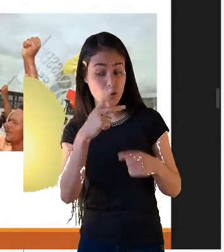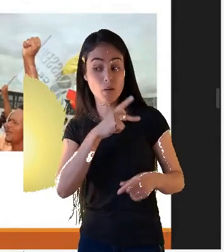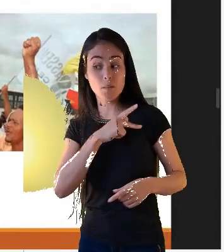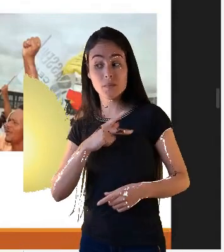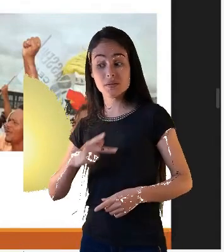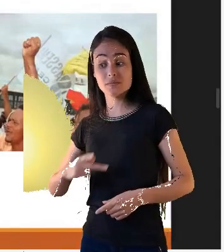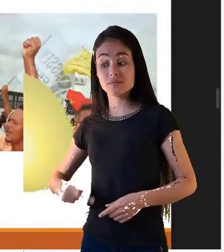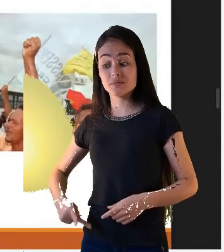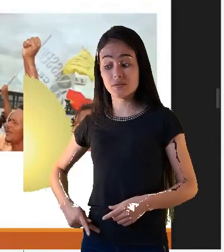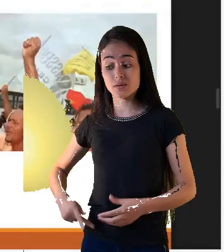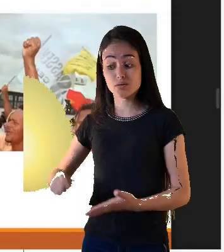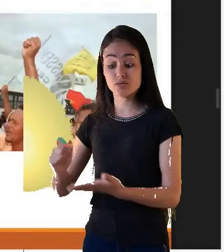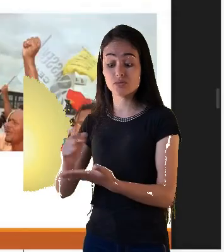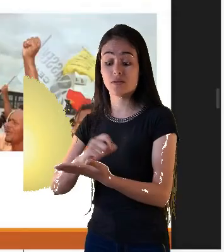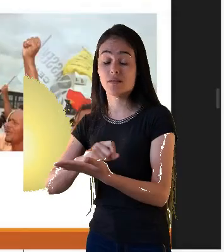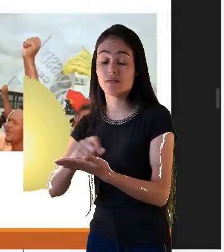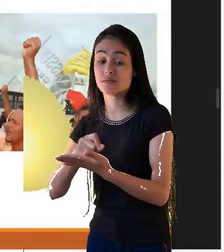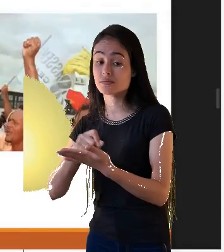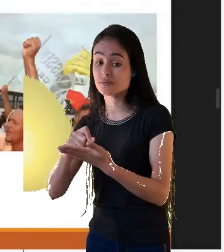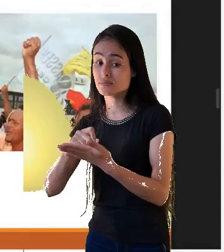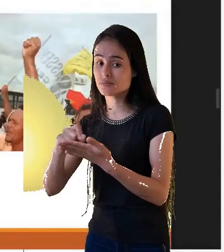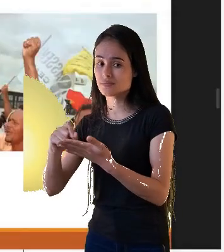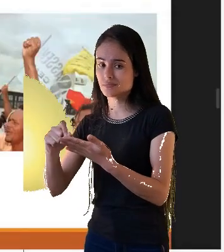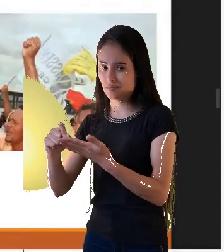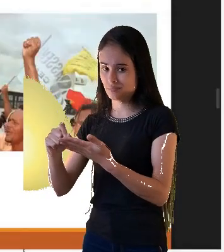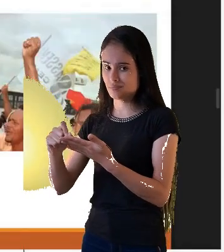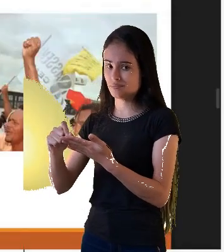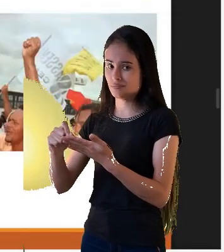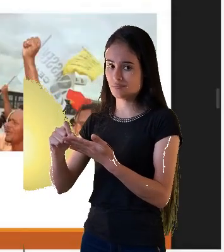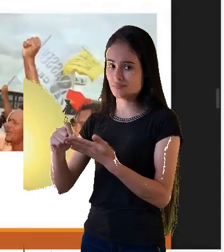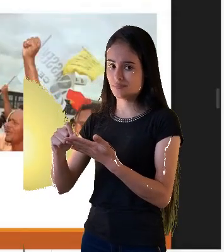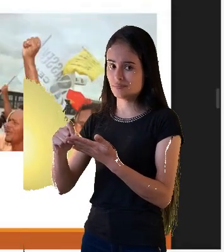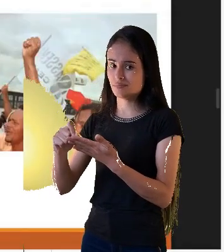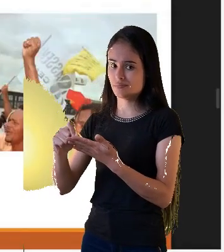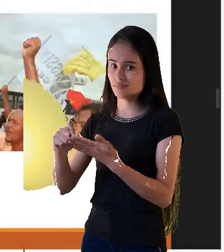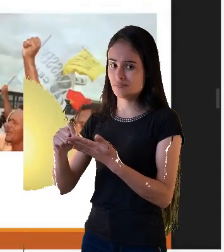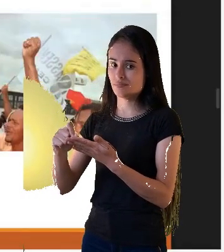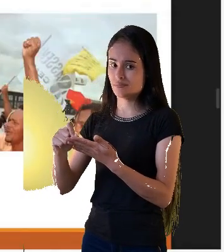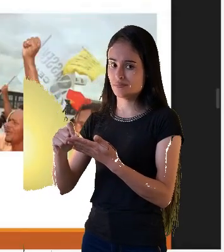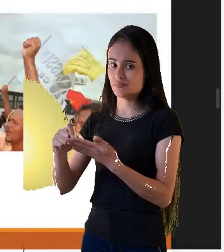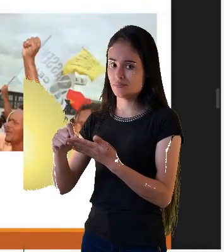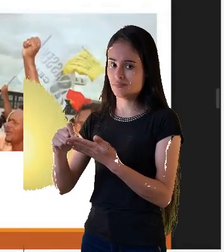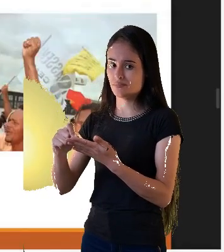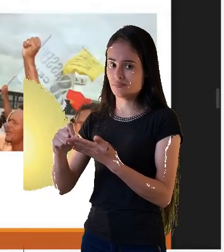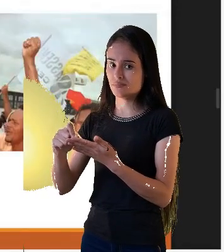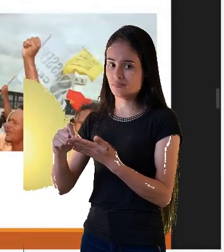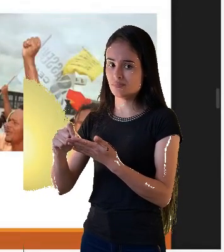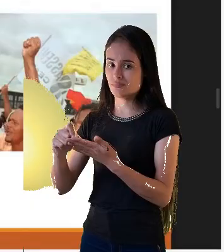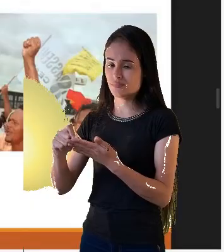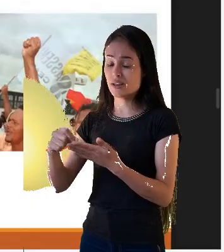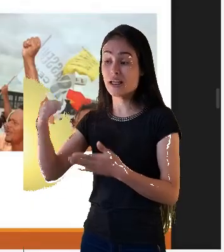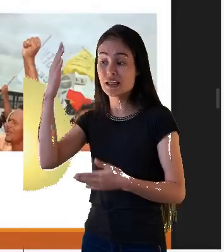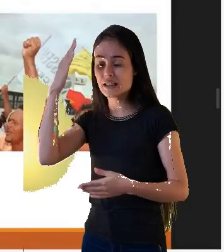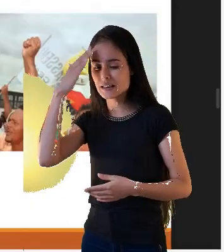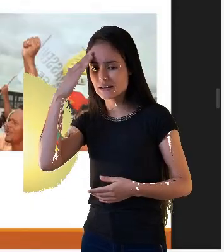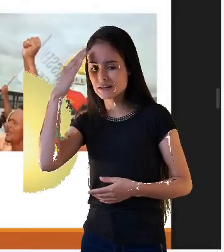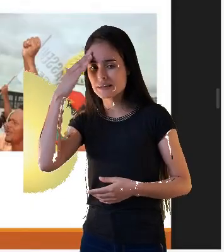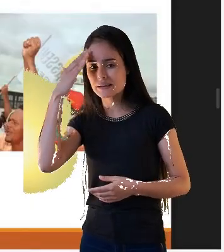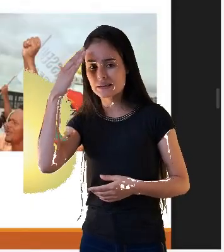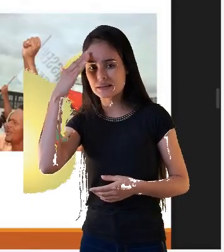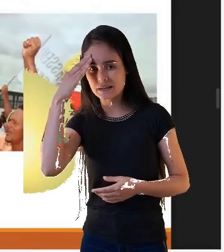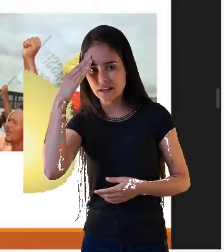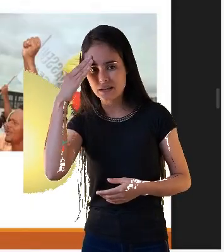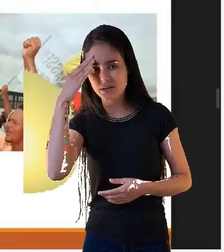fazer ações afirmativas em prol de pessoas negras, né? Essa marcha isso foi muito importante